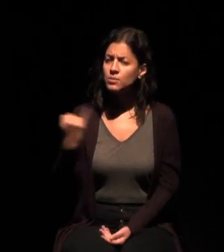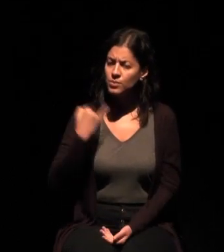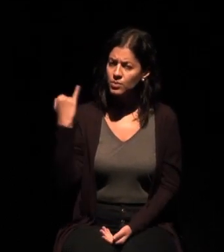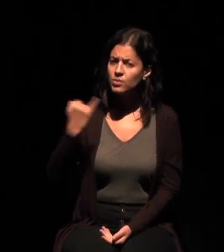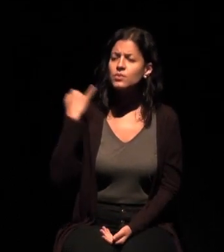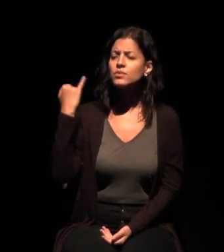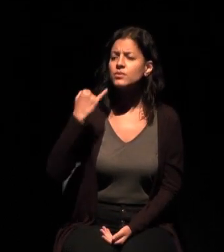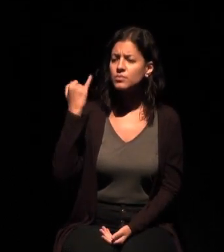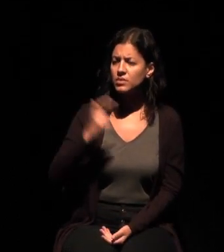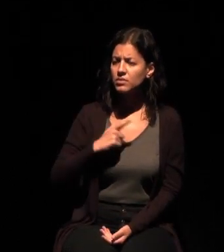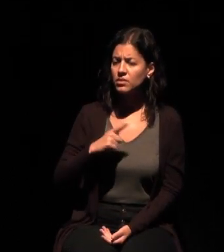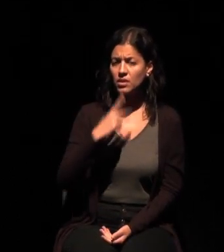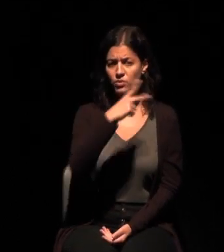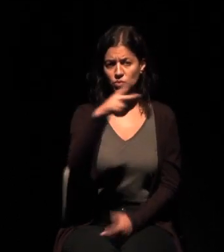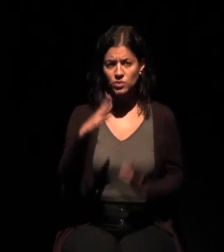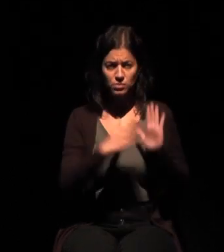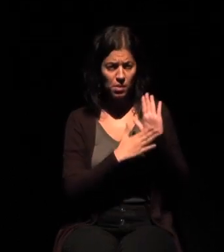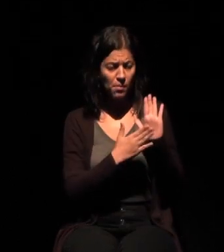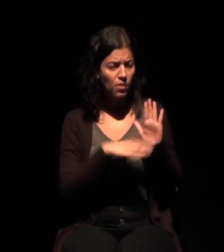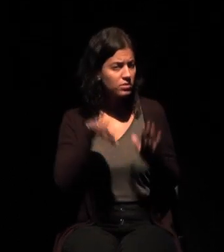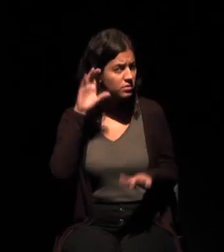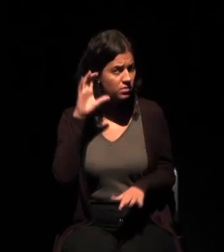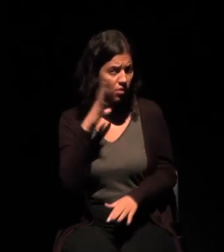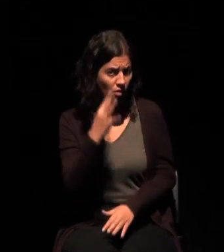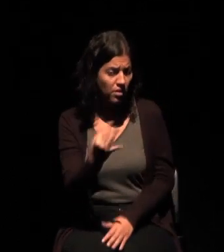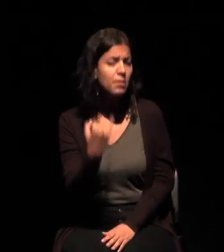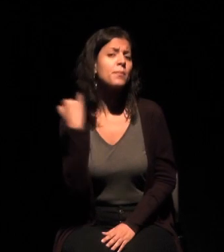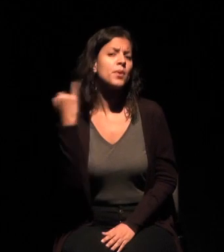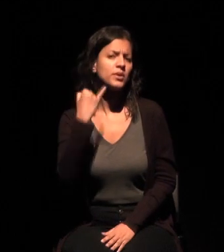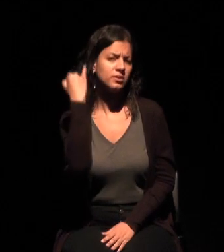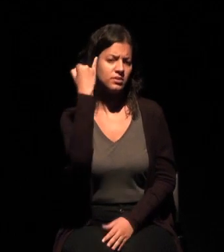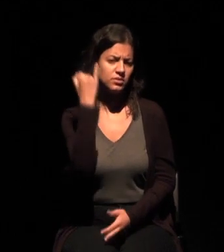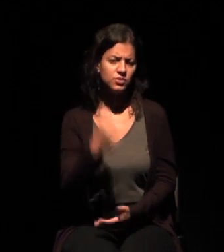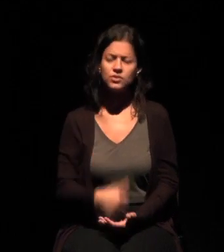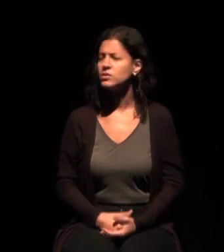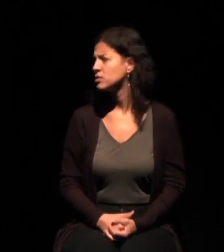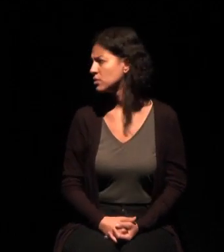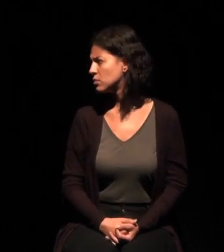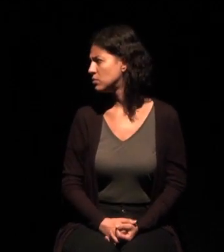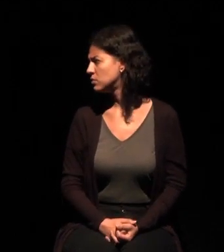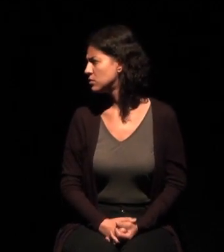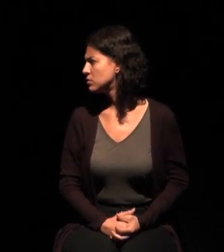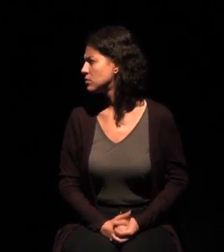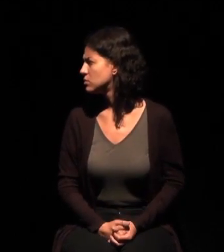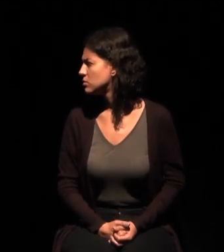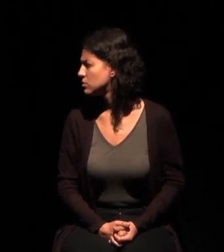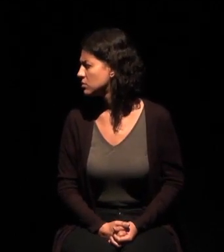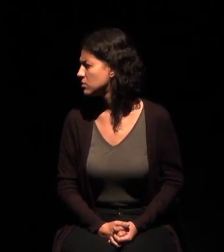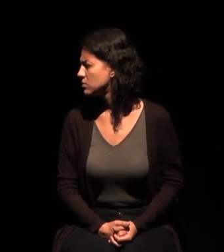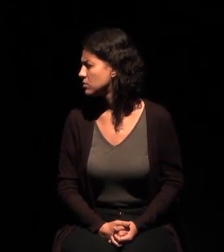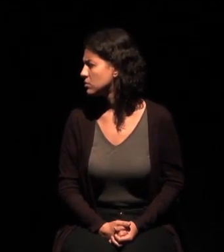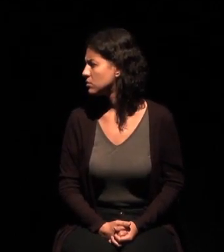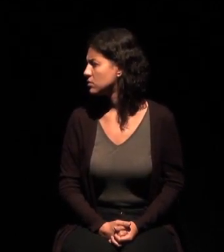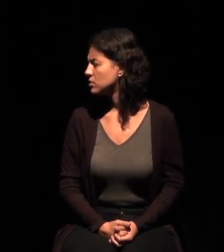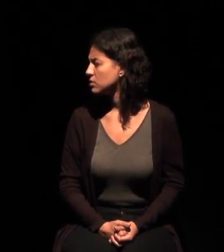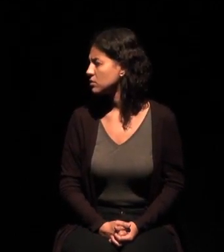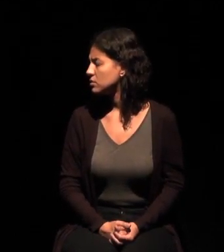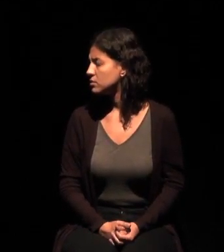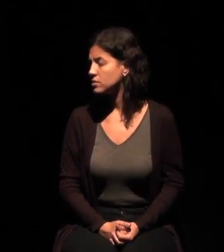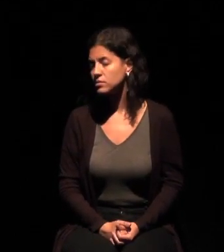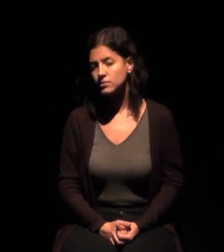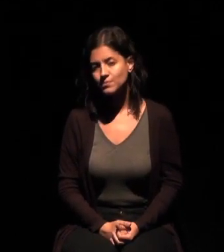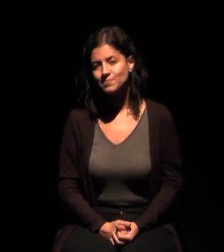uma proposição começa ao mesmo tempo é é um vamos dizer é um pouco